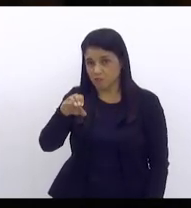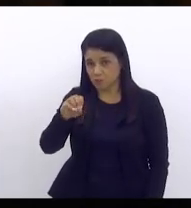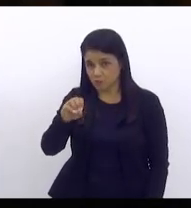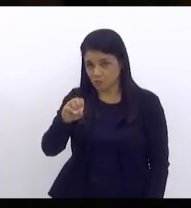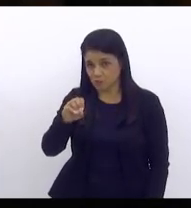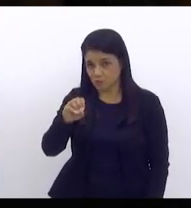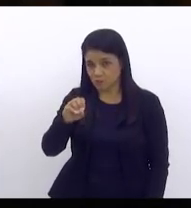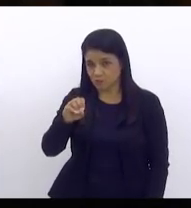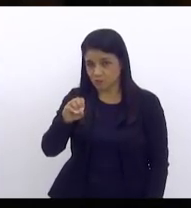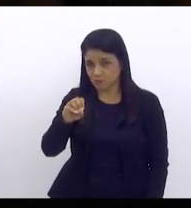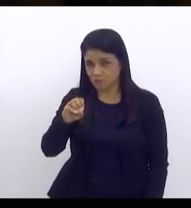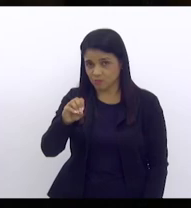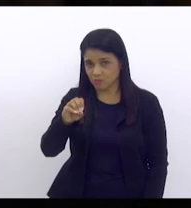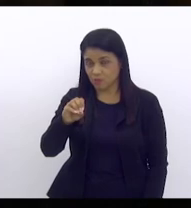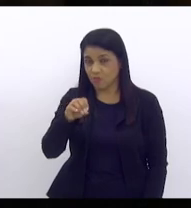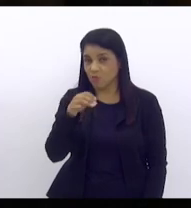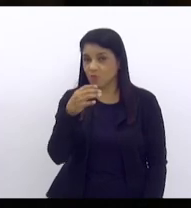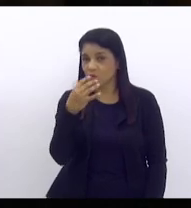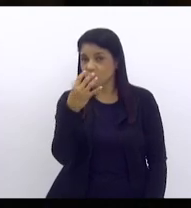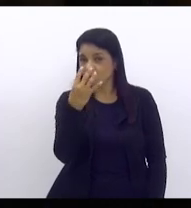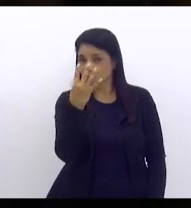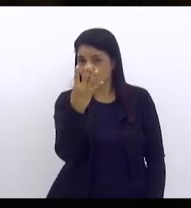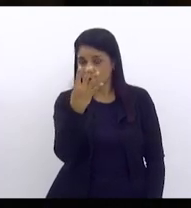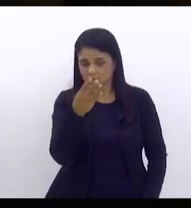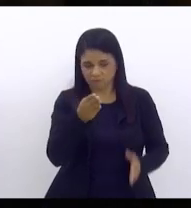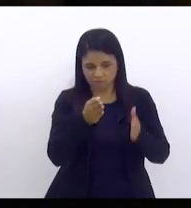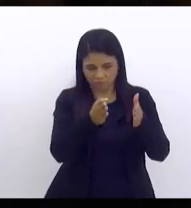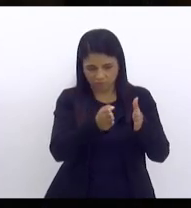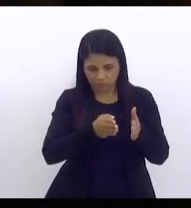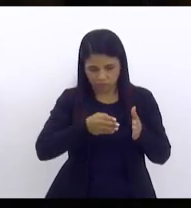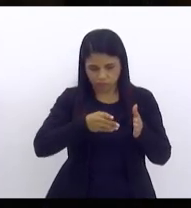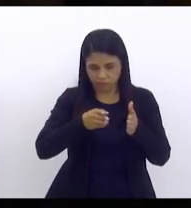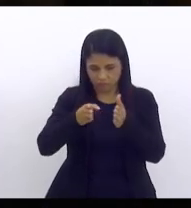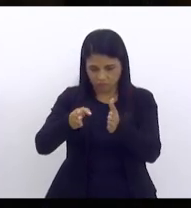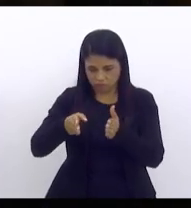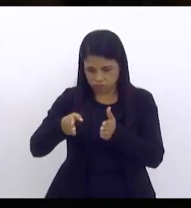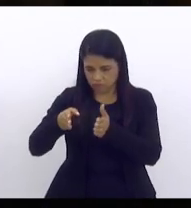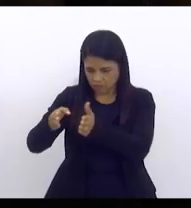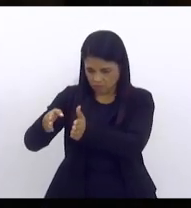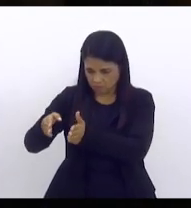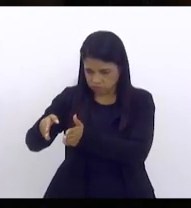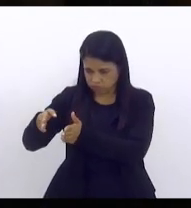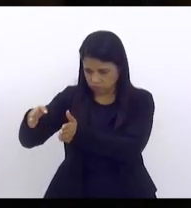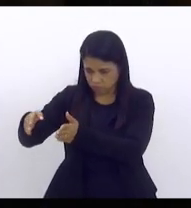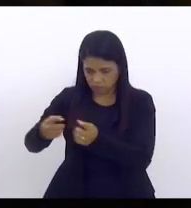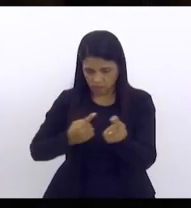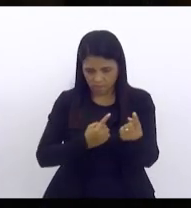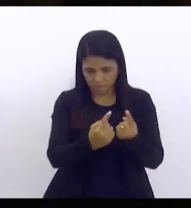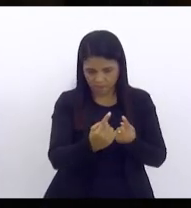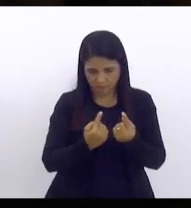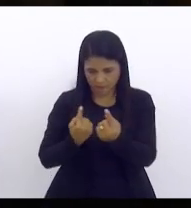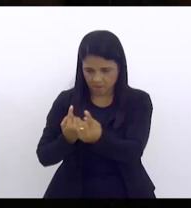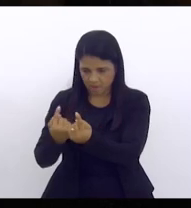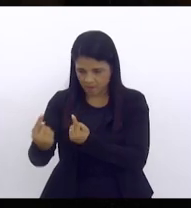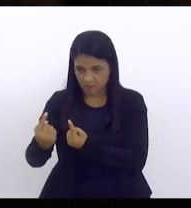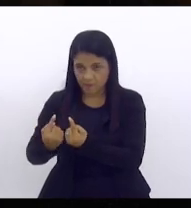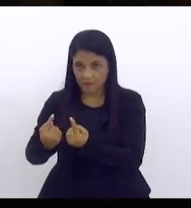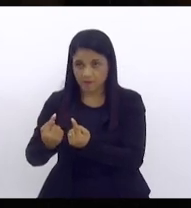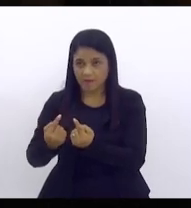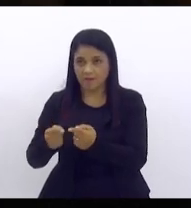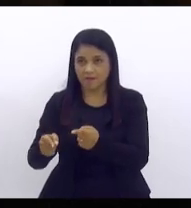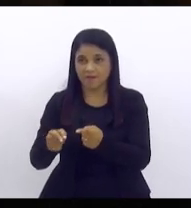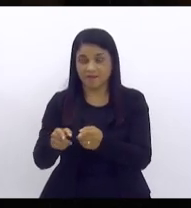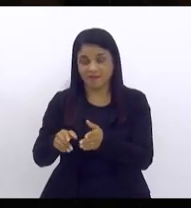México tem 4 faixas de trânsito. A da direita é usada